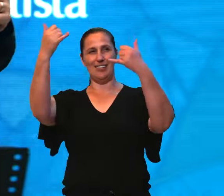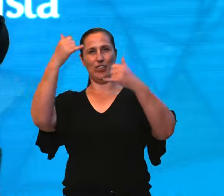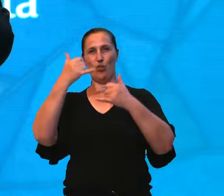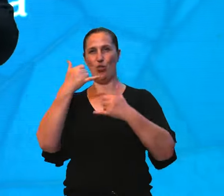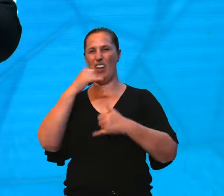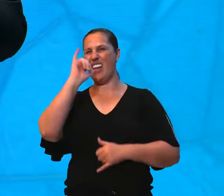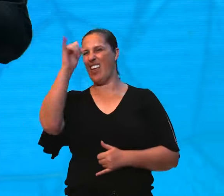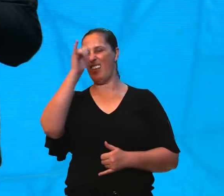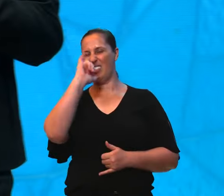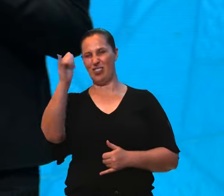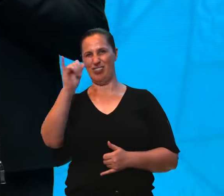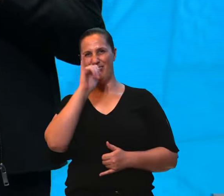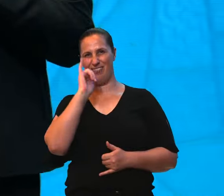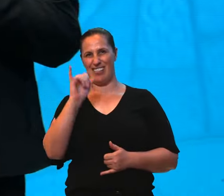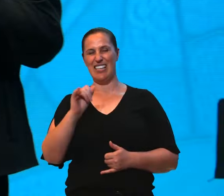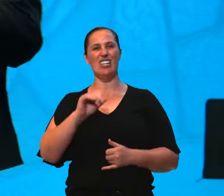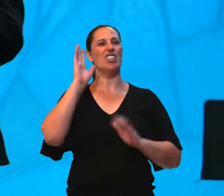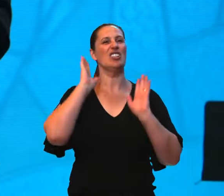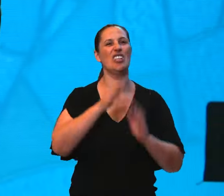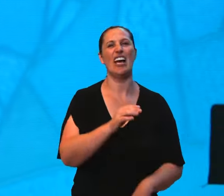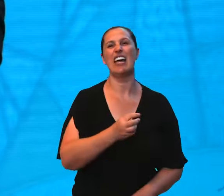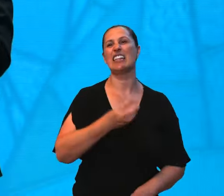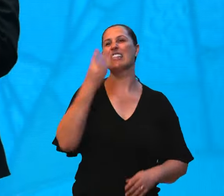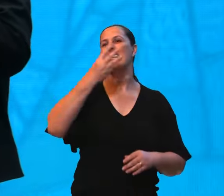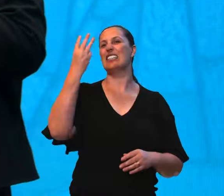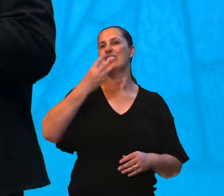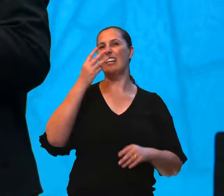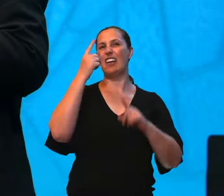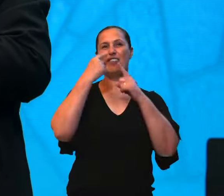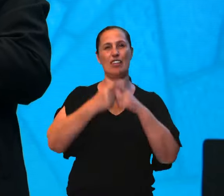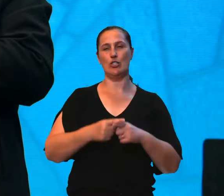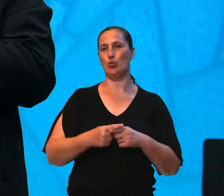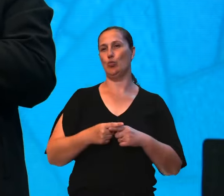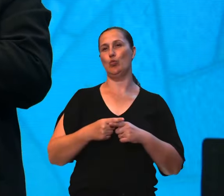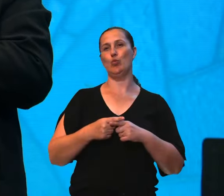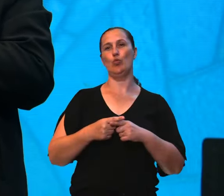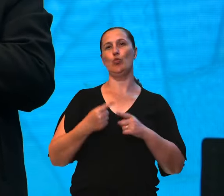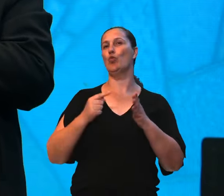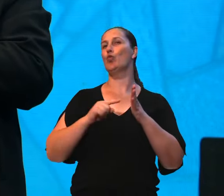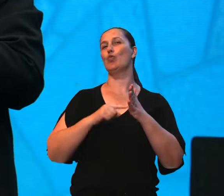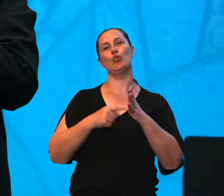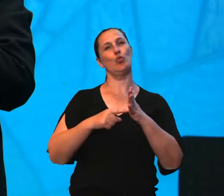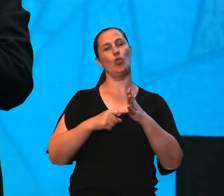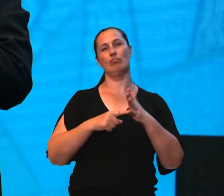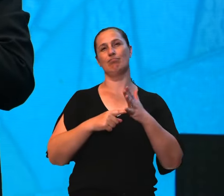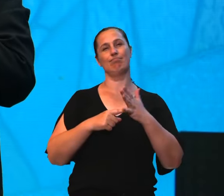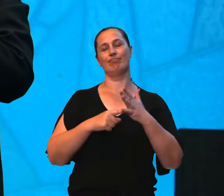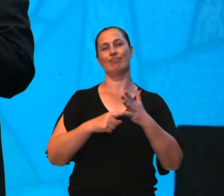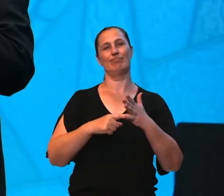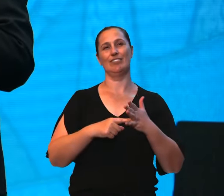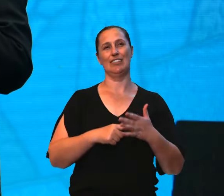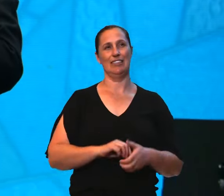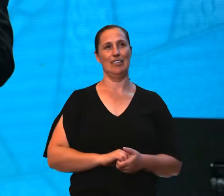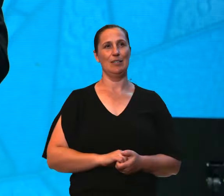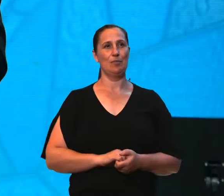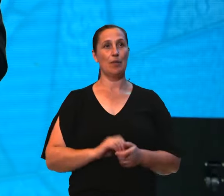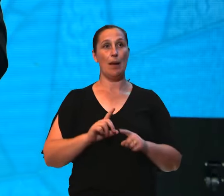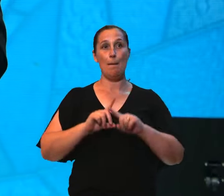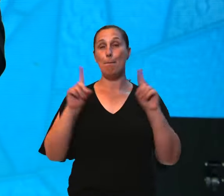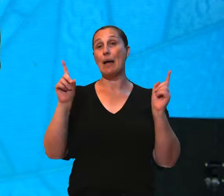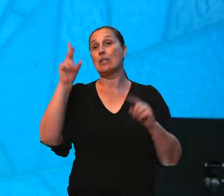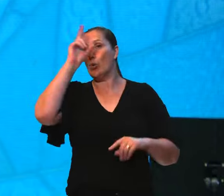Eh Já é a terceira vez que lança o carro elétrico não funciona se os Estados Unidos inteiro fosse carro elétrico não tinha eletricidade nas casas bom mas essa é